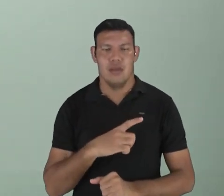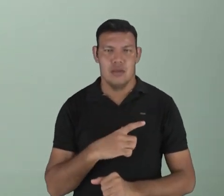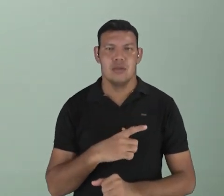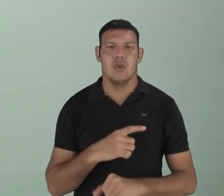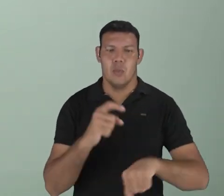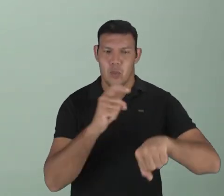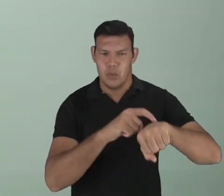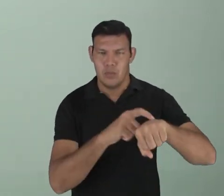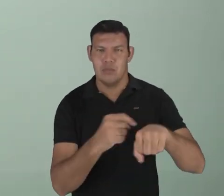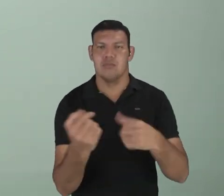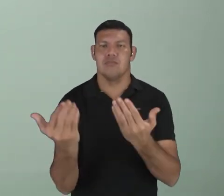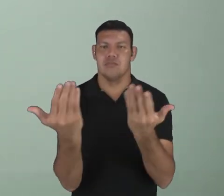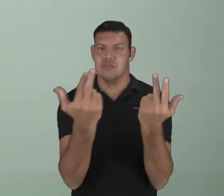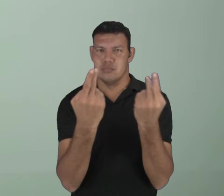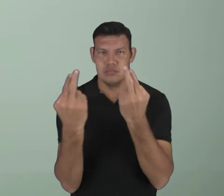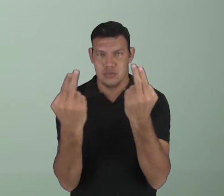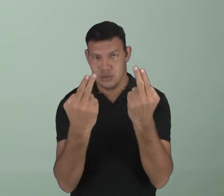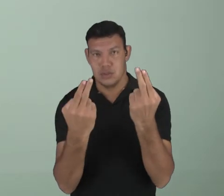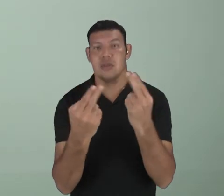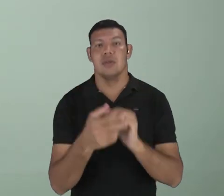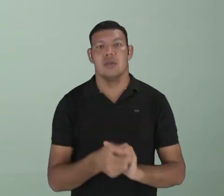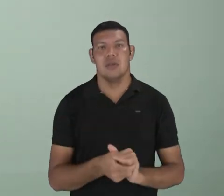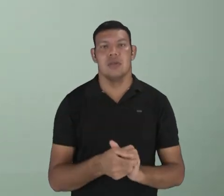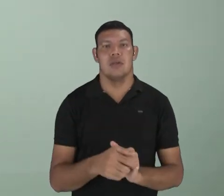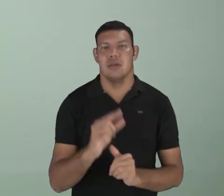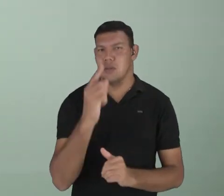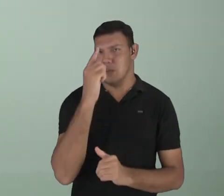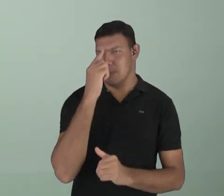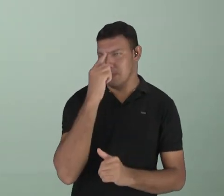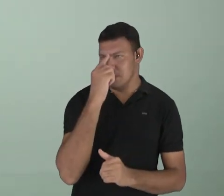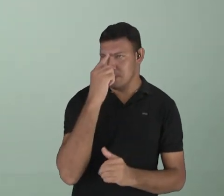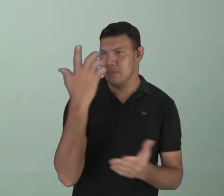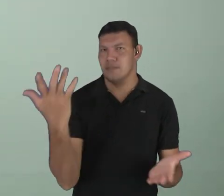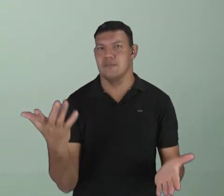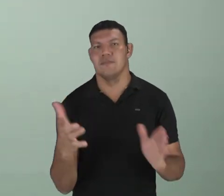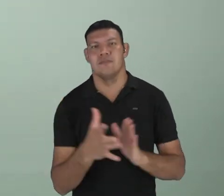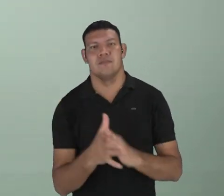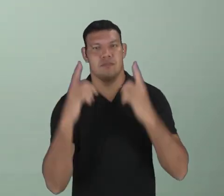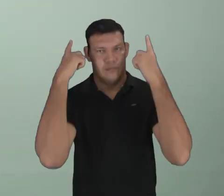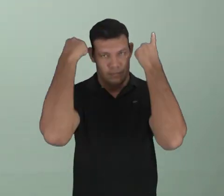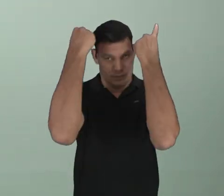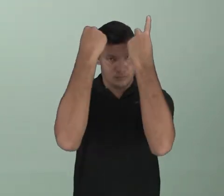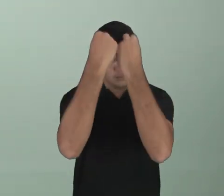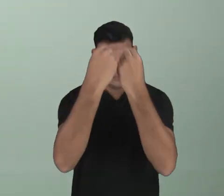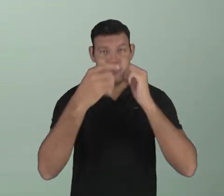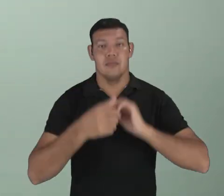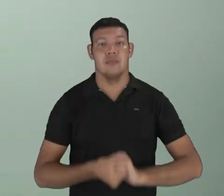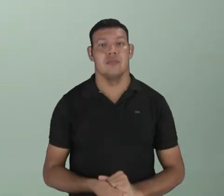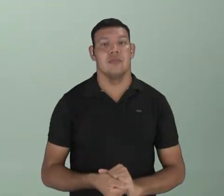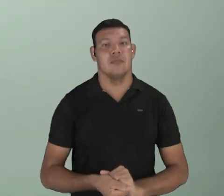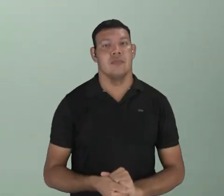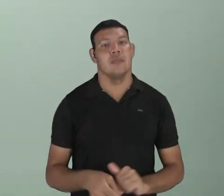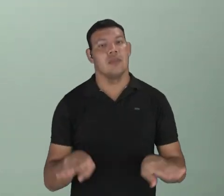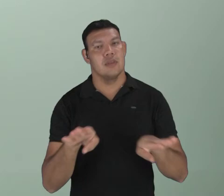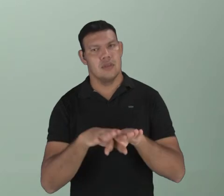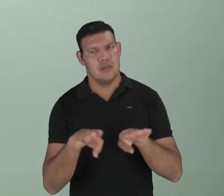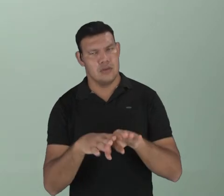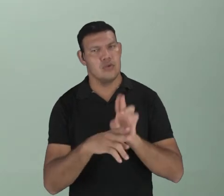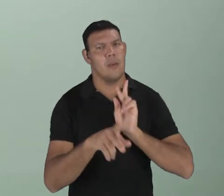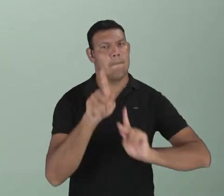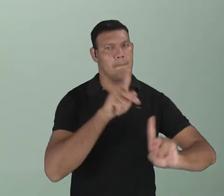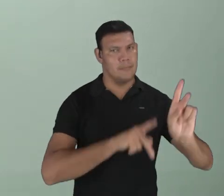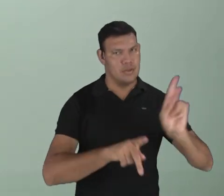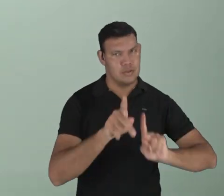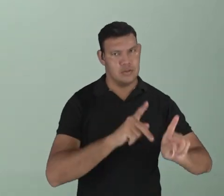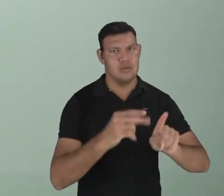mesmo tempo que as civilizações gregas, né, a civilização da Grécia Antiga, né? Então, assim, foram povos